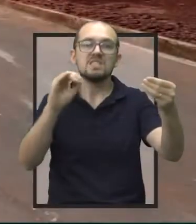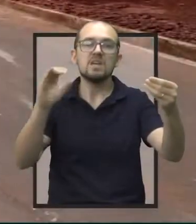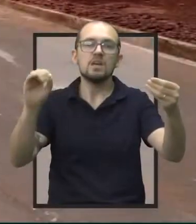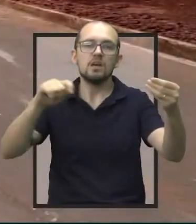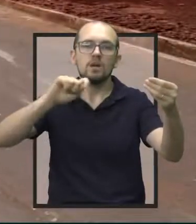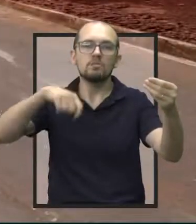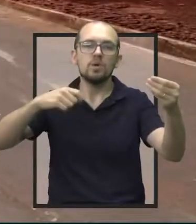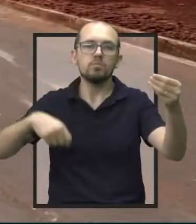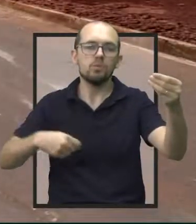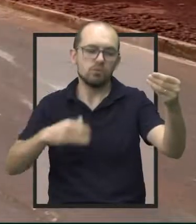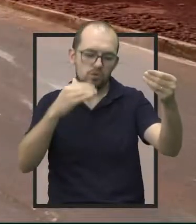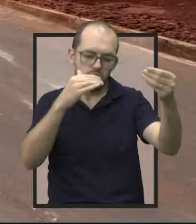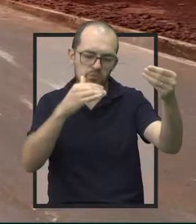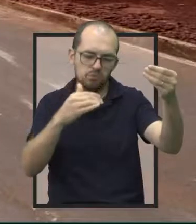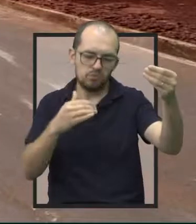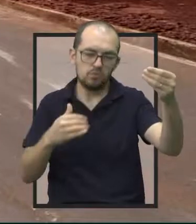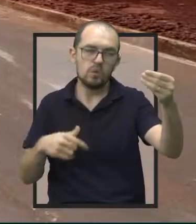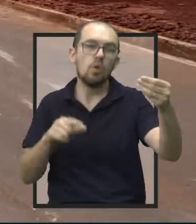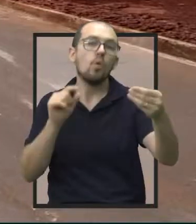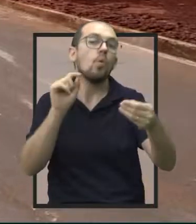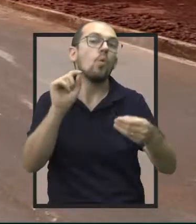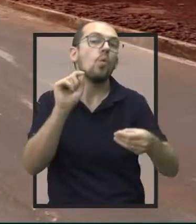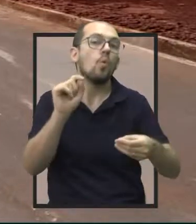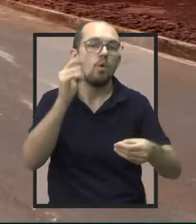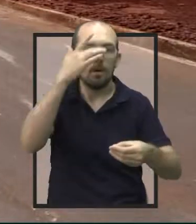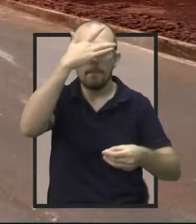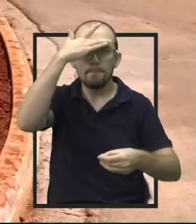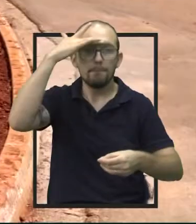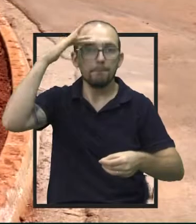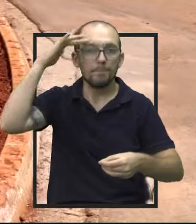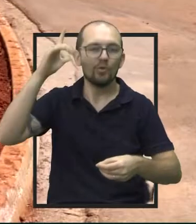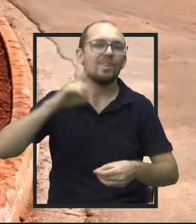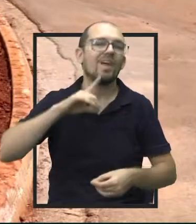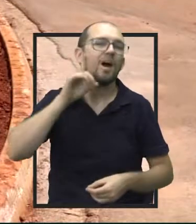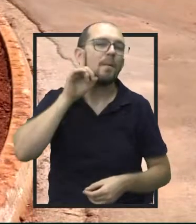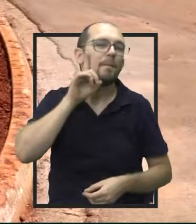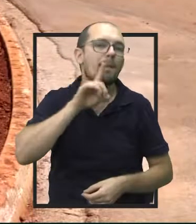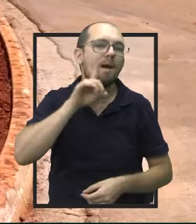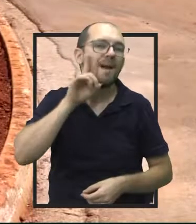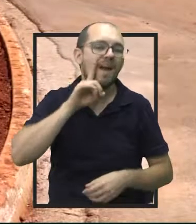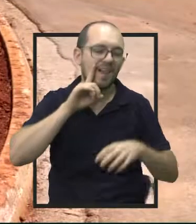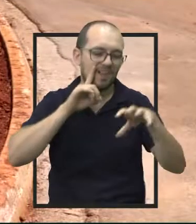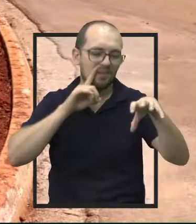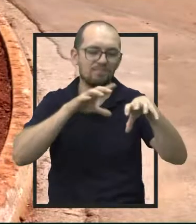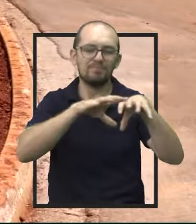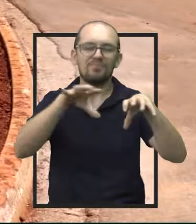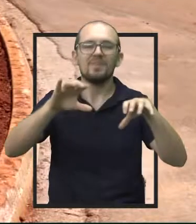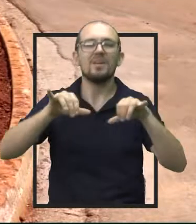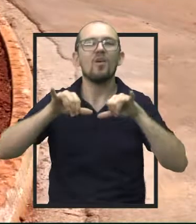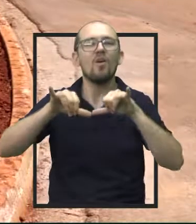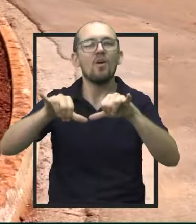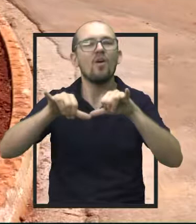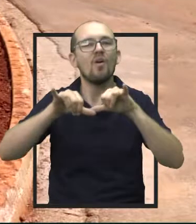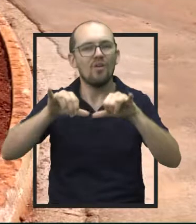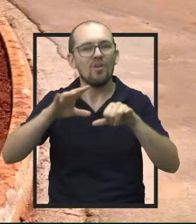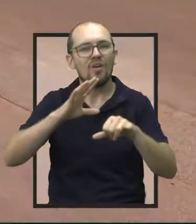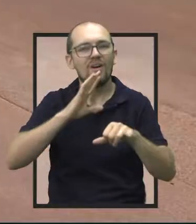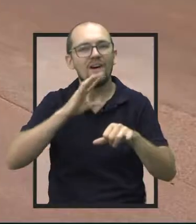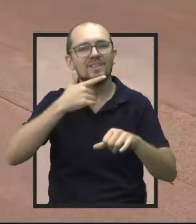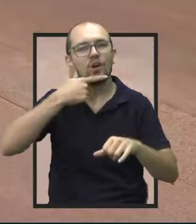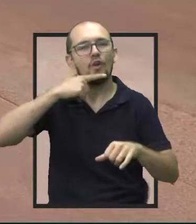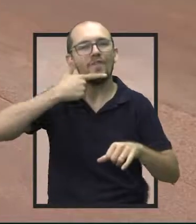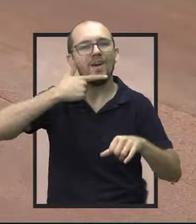transitam ali naquele espaço entre o jardim américa e aqui no submercado confiança aquela região além do supermercado